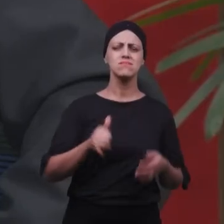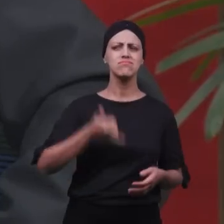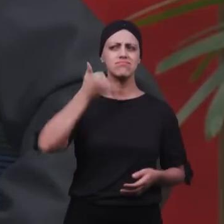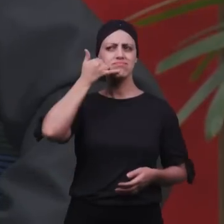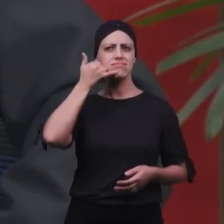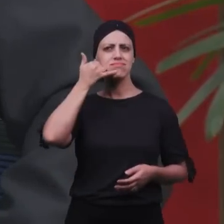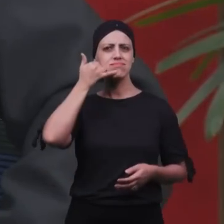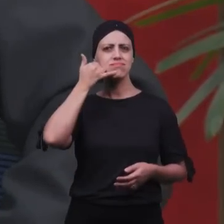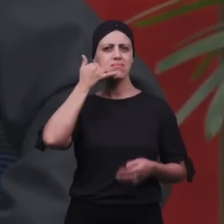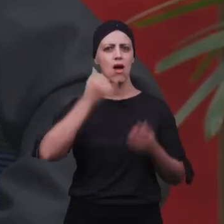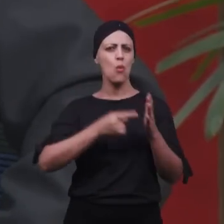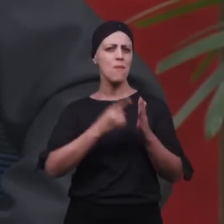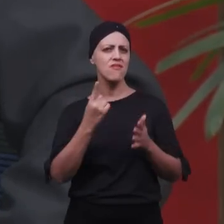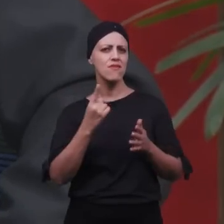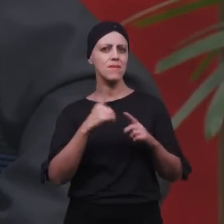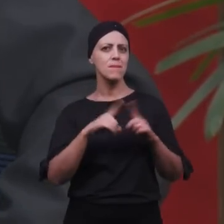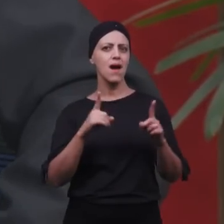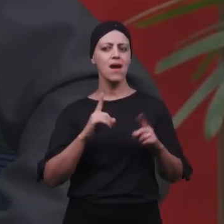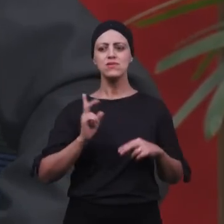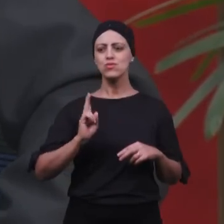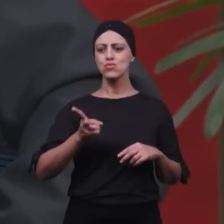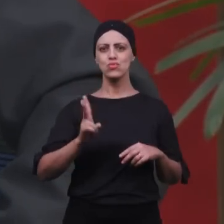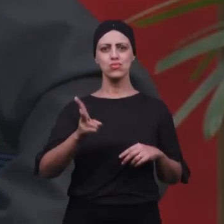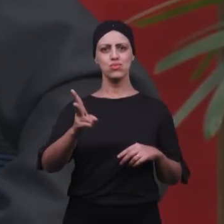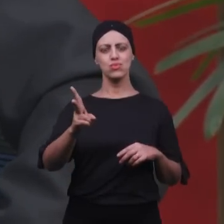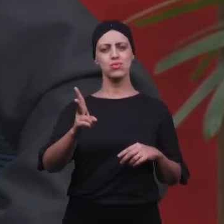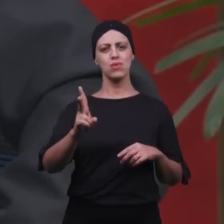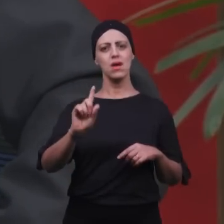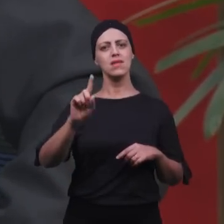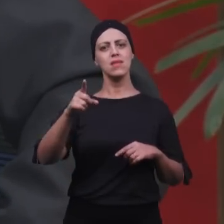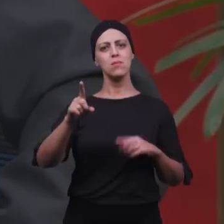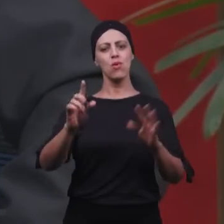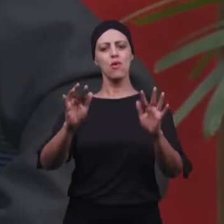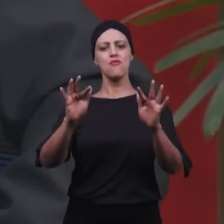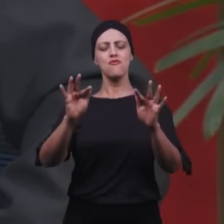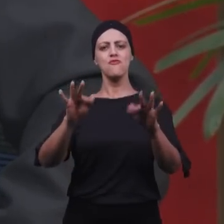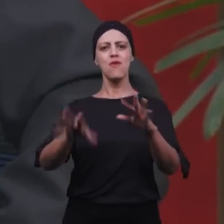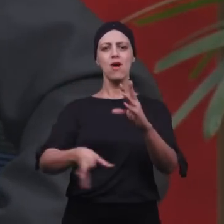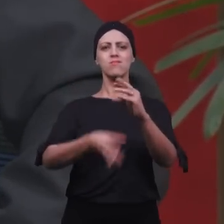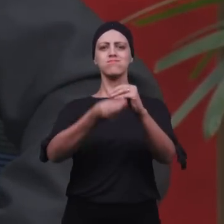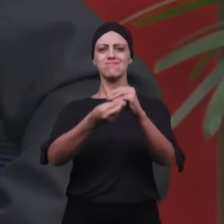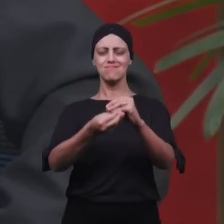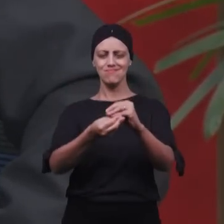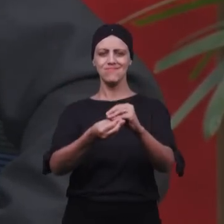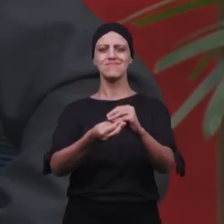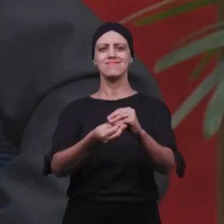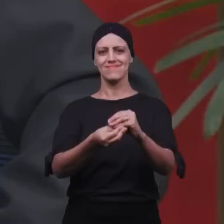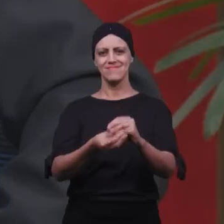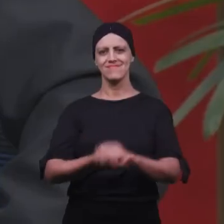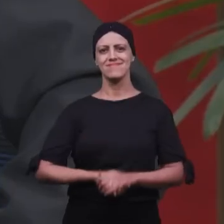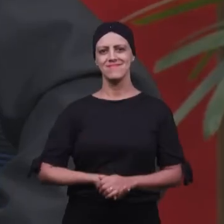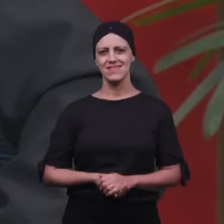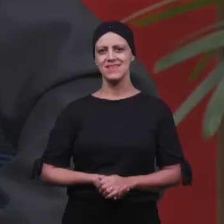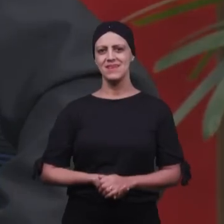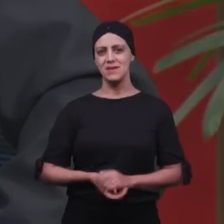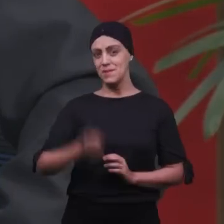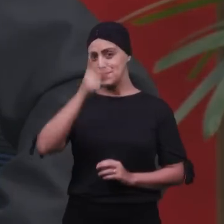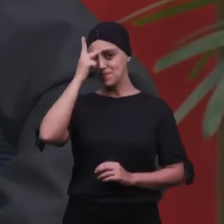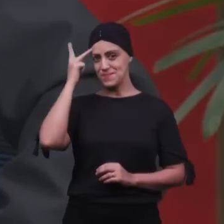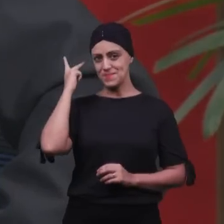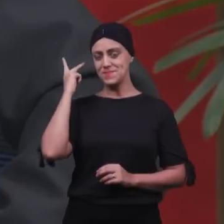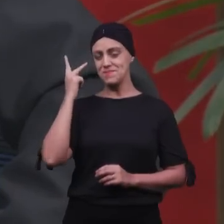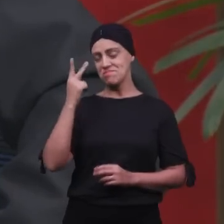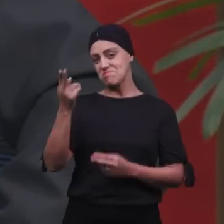continuação e tem uma conclusão para quem sabe esperar. Então,